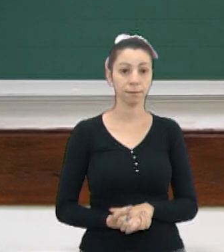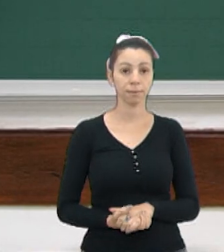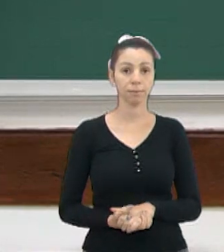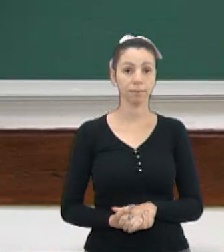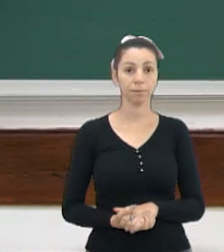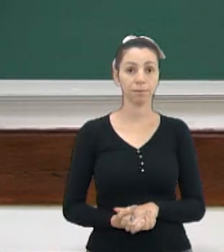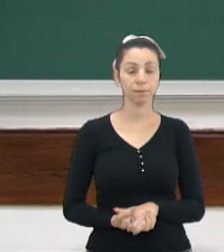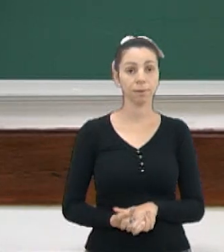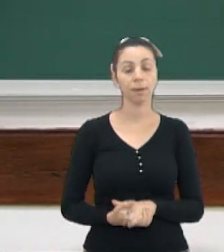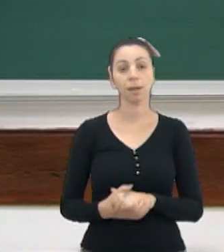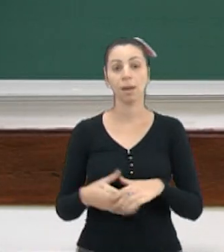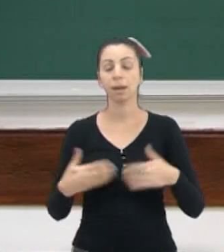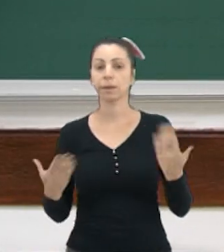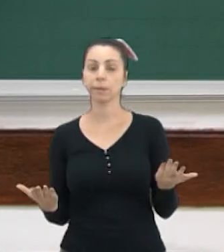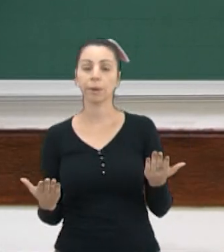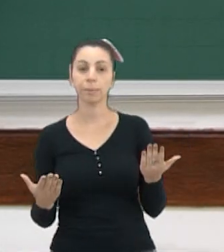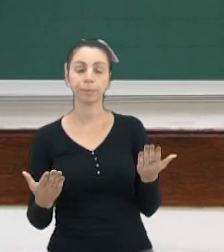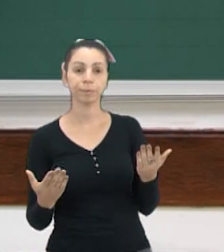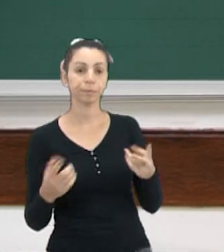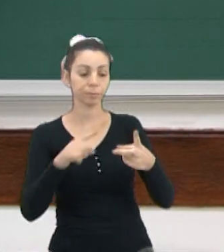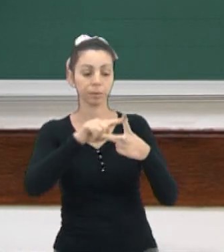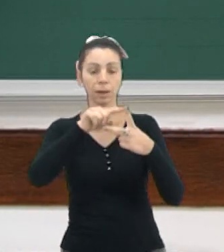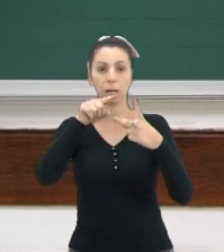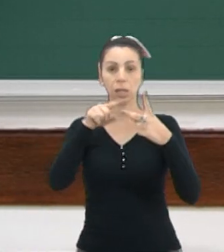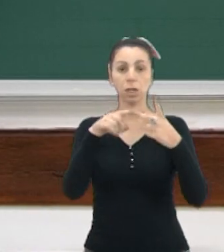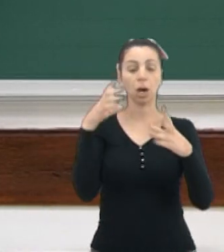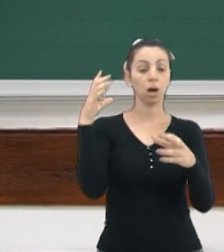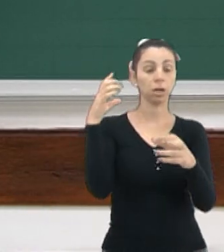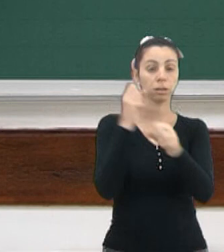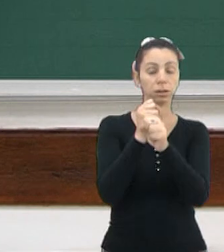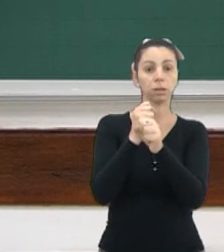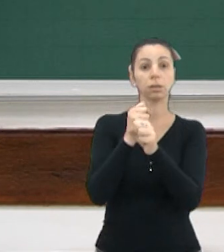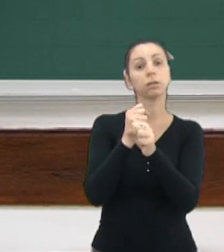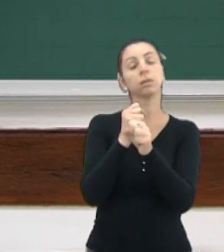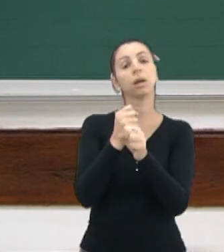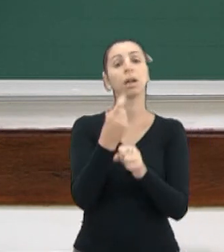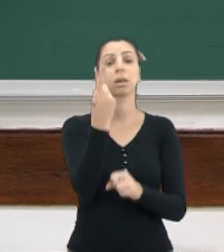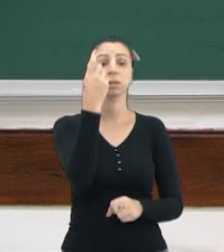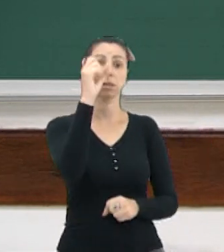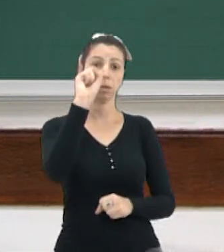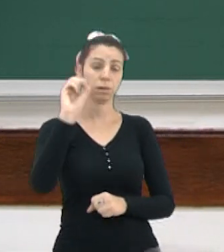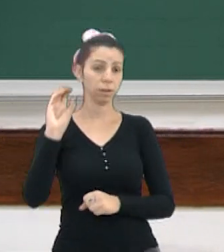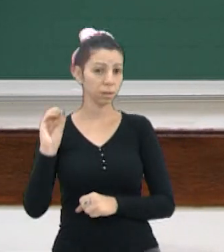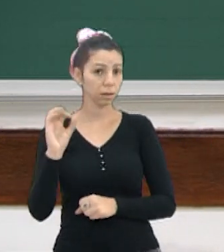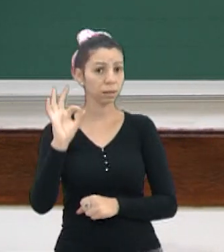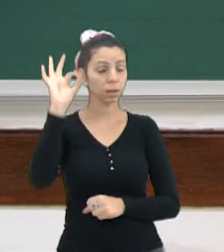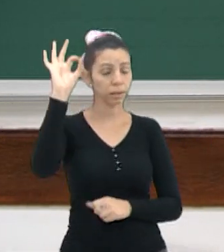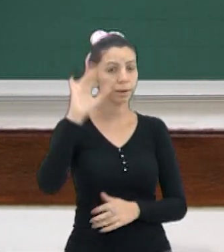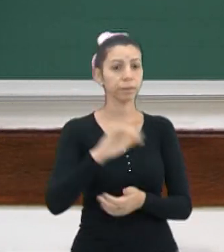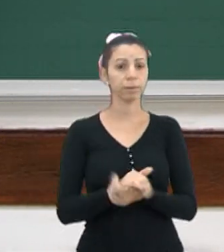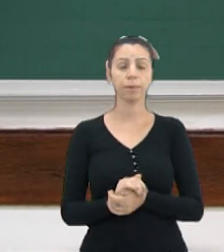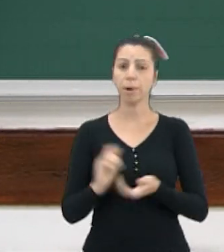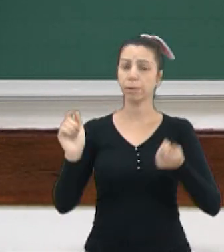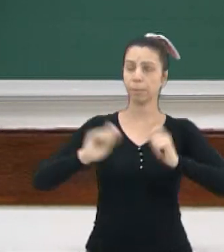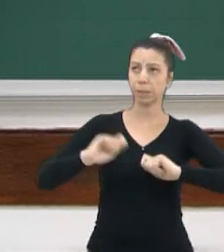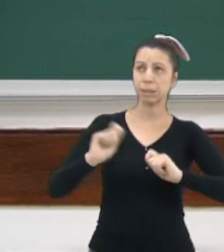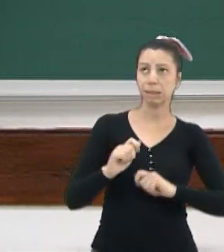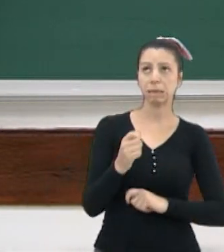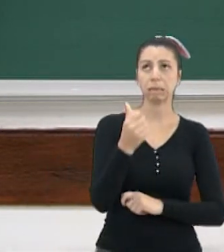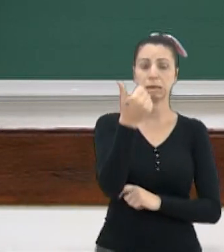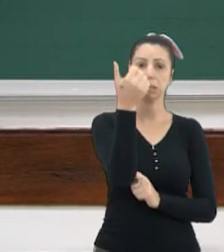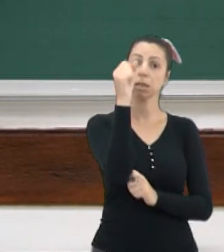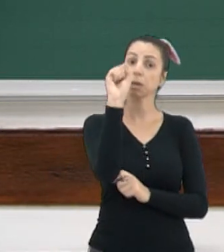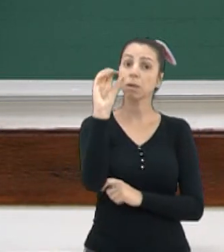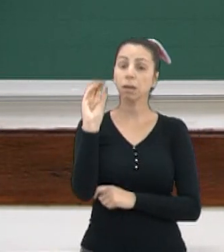Então, se a soma dos ângulos internos do triângulo é igual a 180 graus, eu já sei que eu vou ter que fazer 180